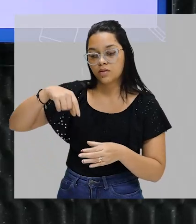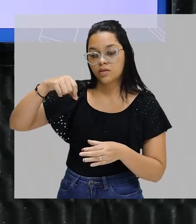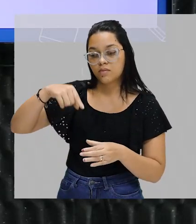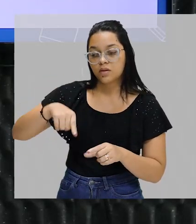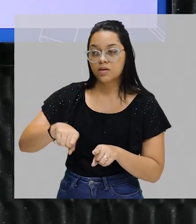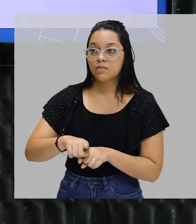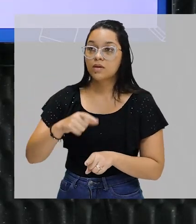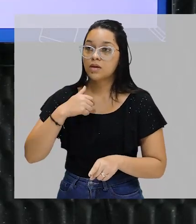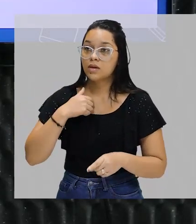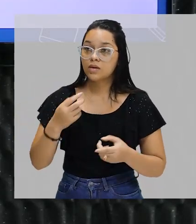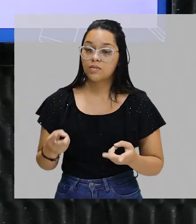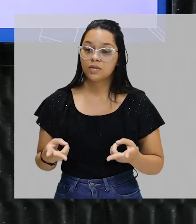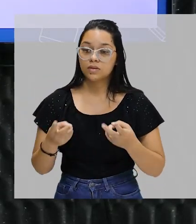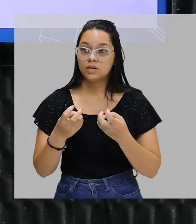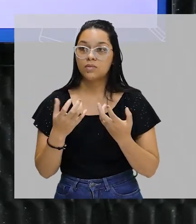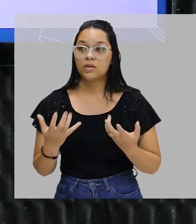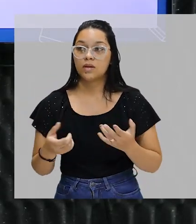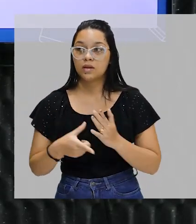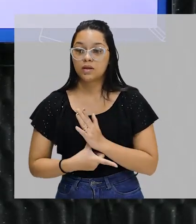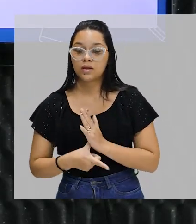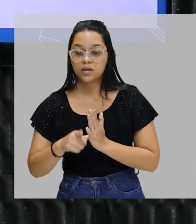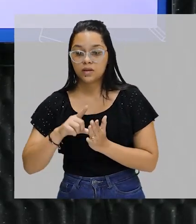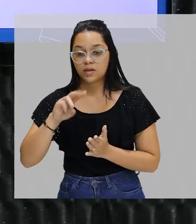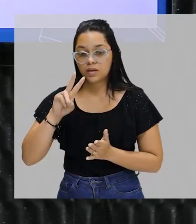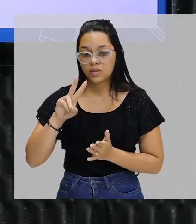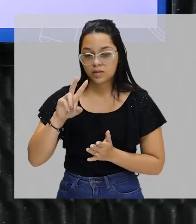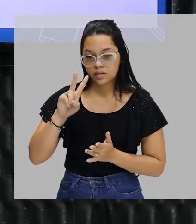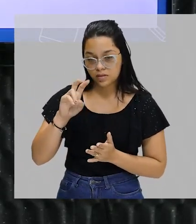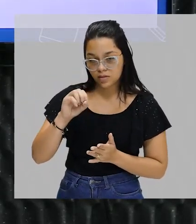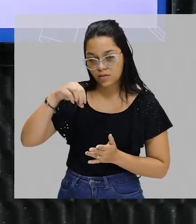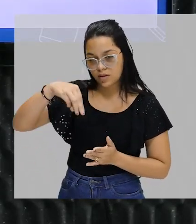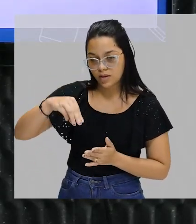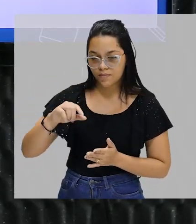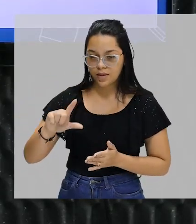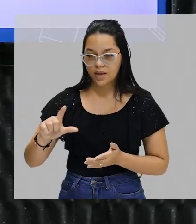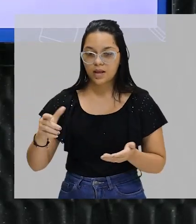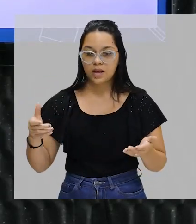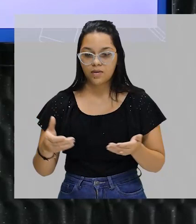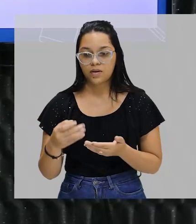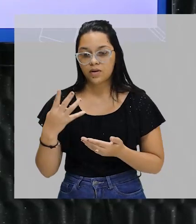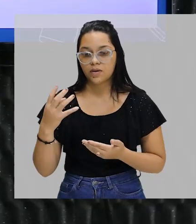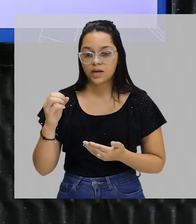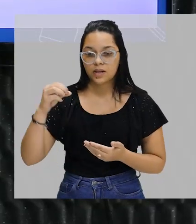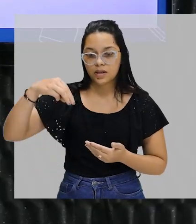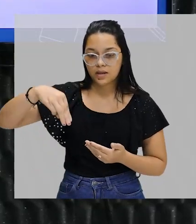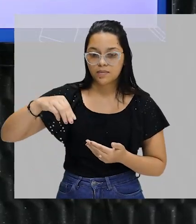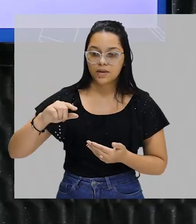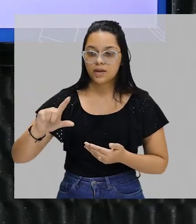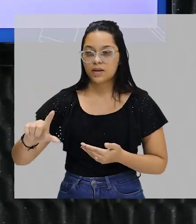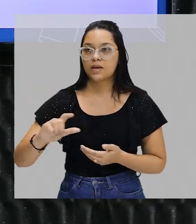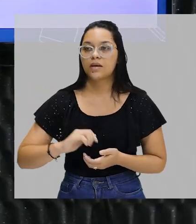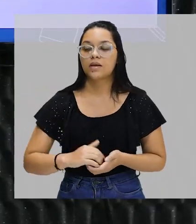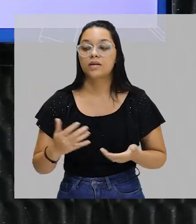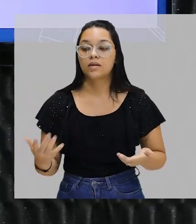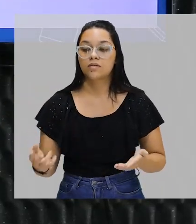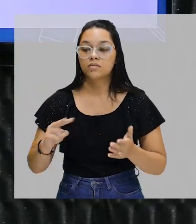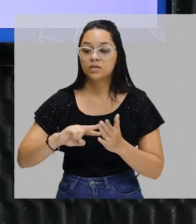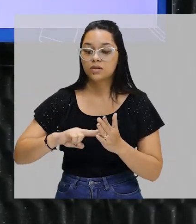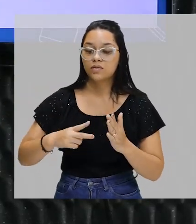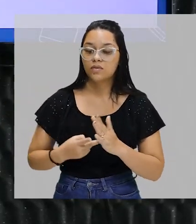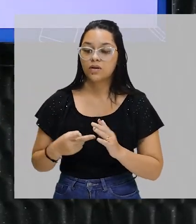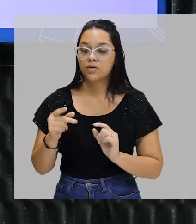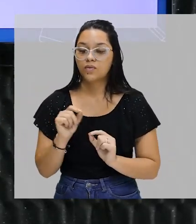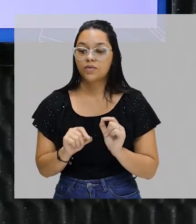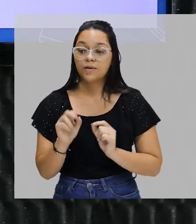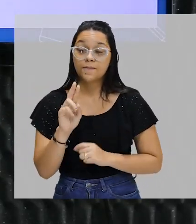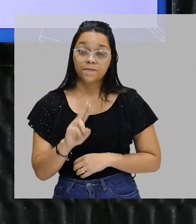e eu percebo que na bureta, ó, que antes era 50 ml, agora passa a ser 40 ml. Então isso quer dizer que